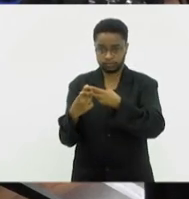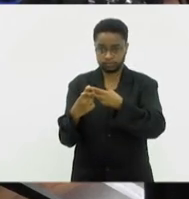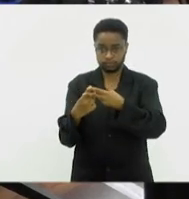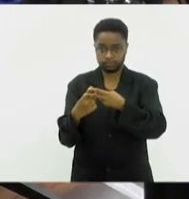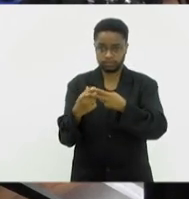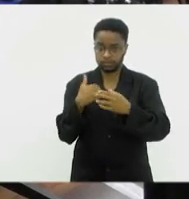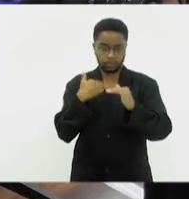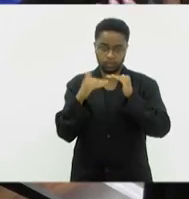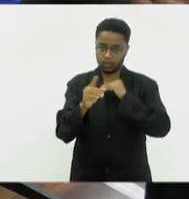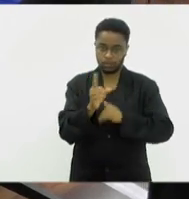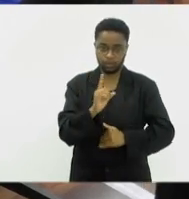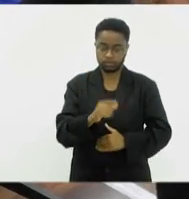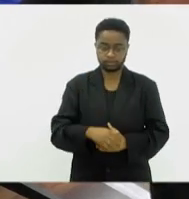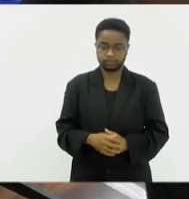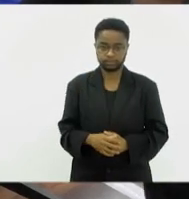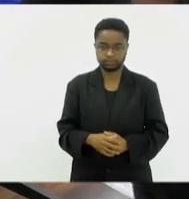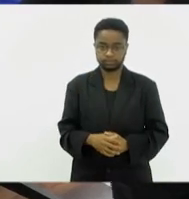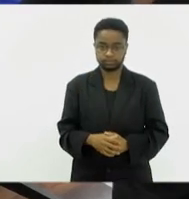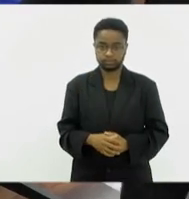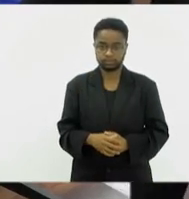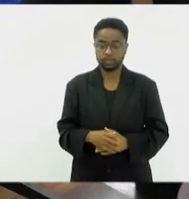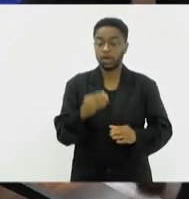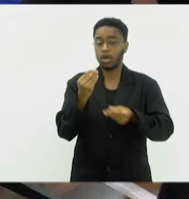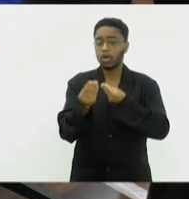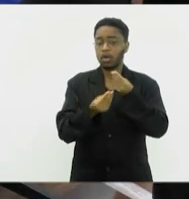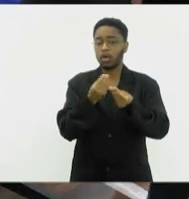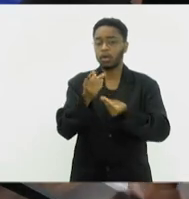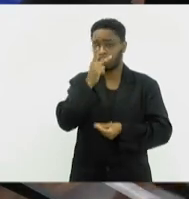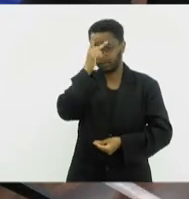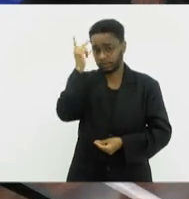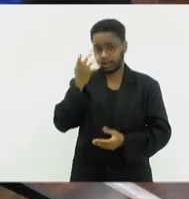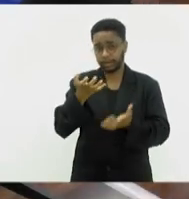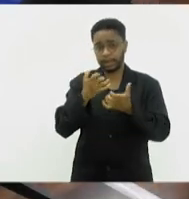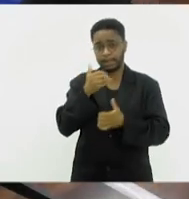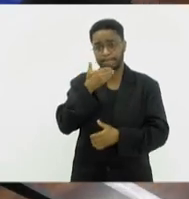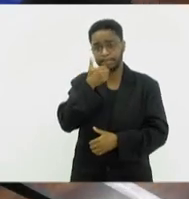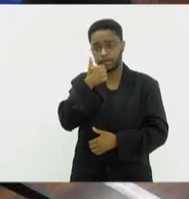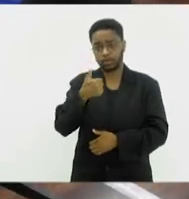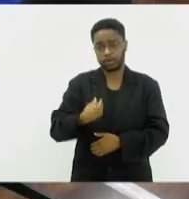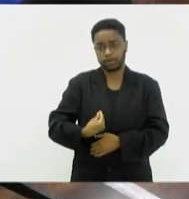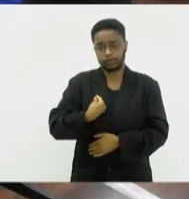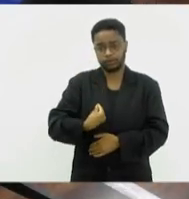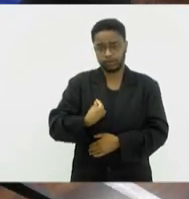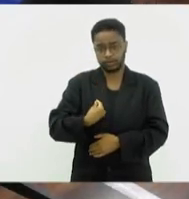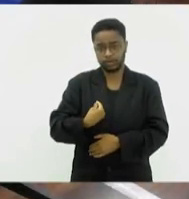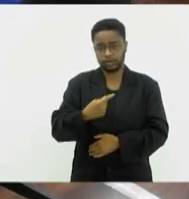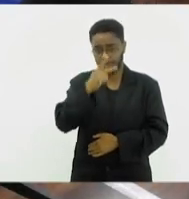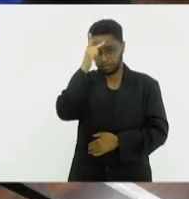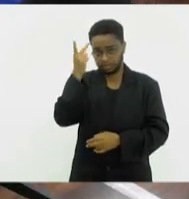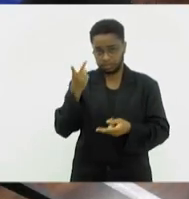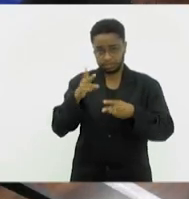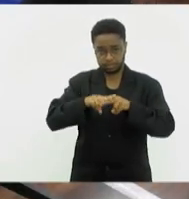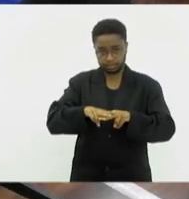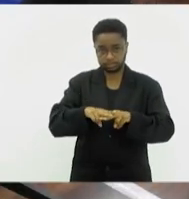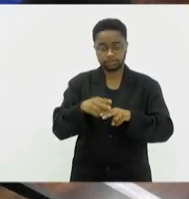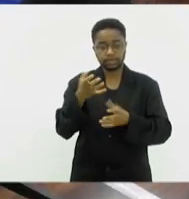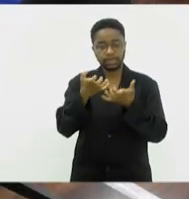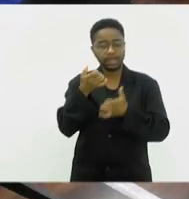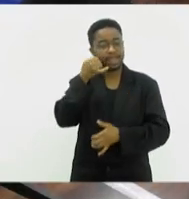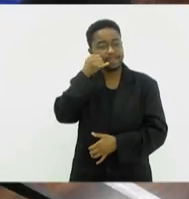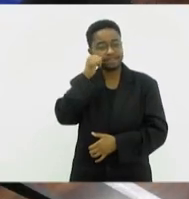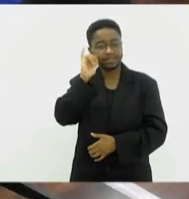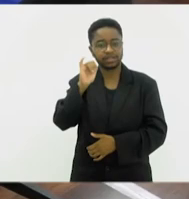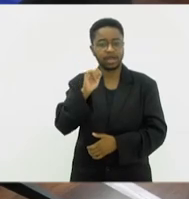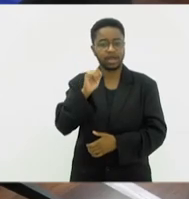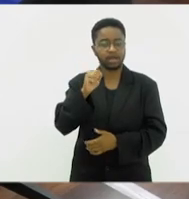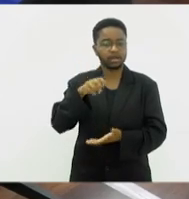Não sou favorável. Não? Mas como é que alguém que quer melhorar a vida dos carcerários, né, evitar torturas,